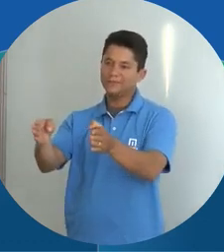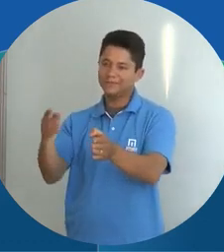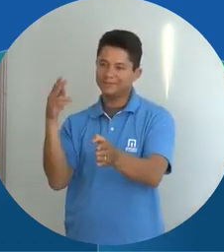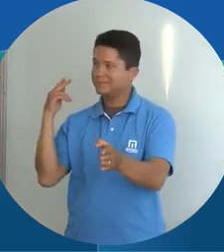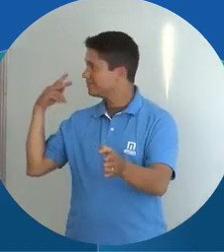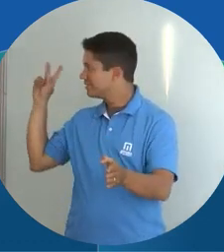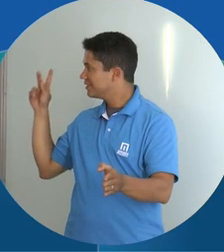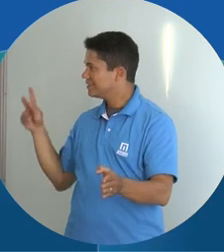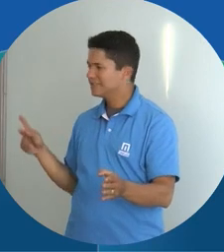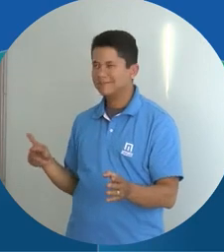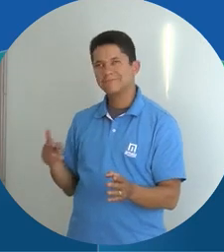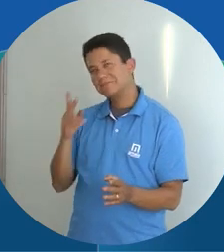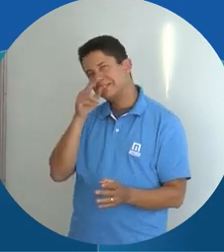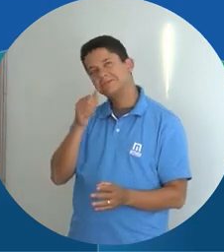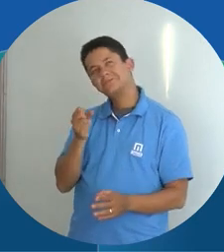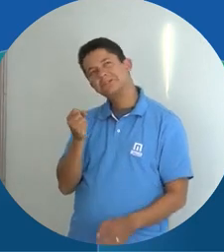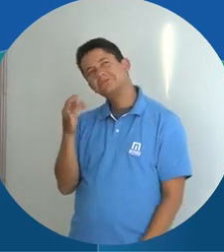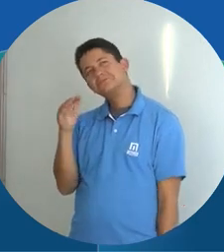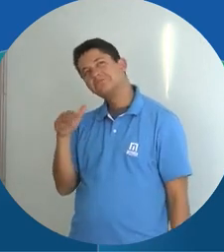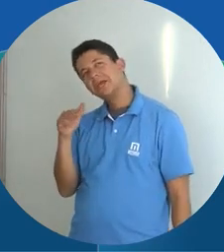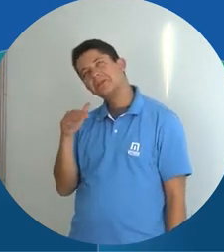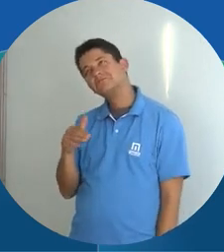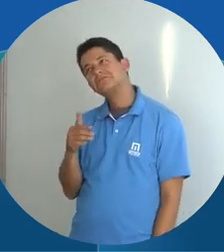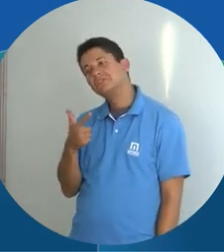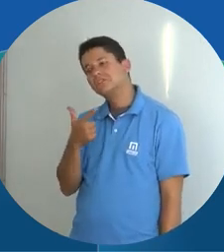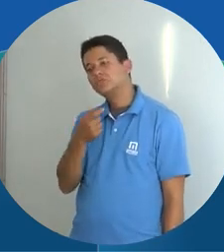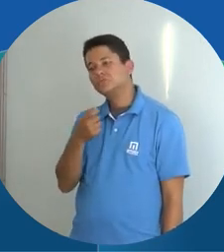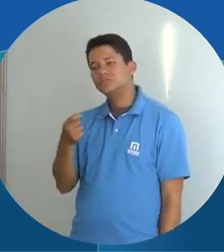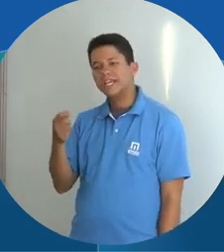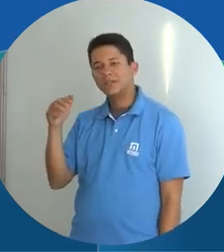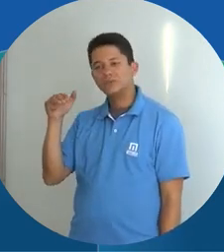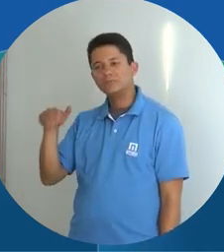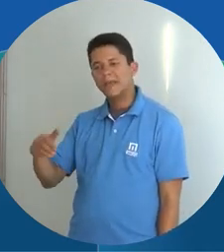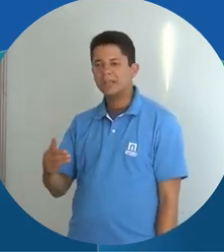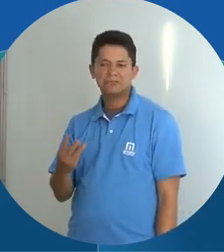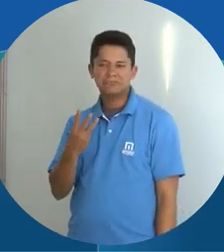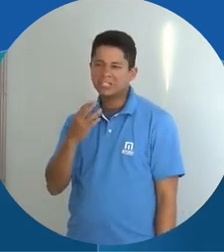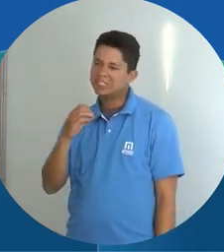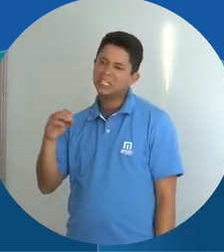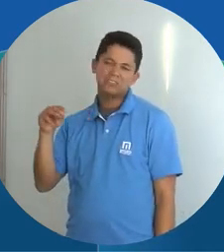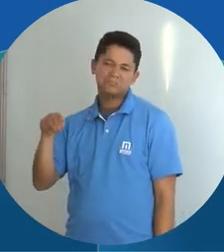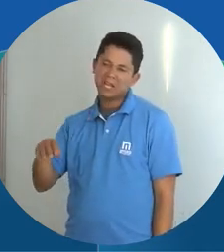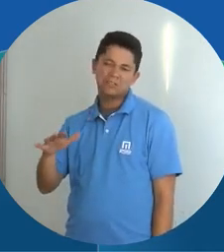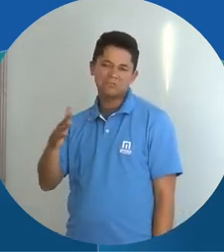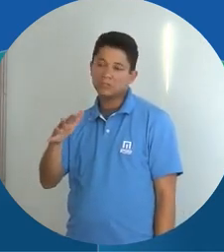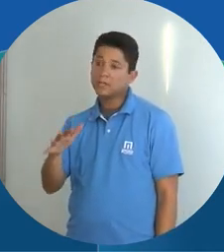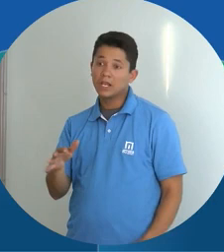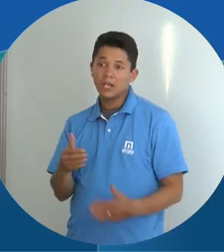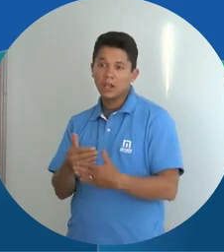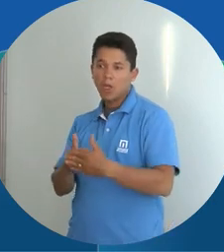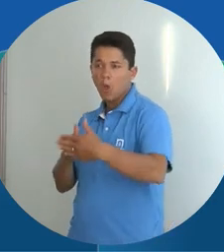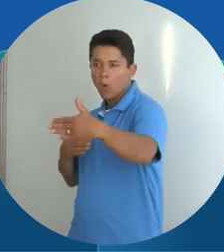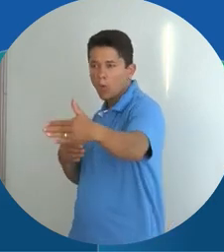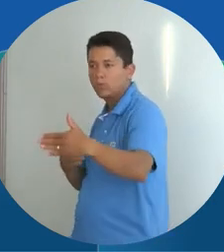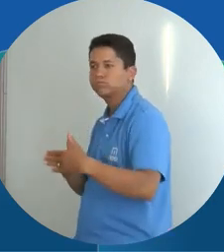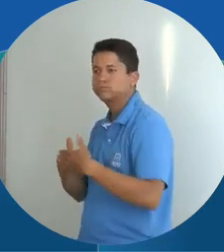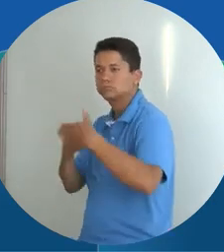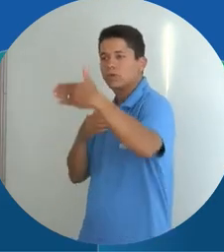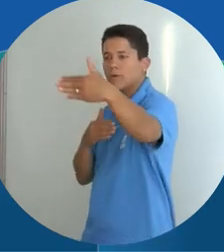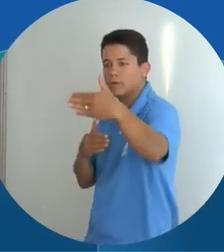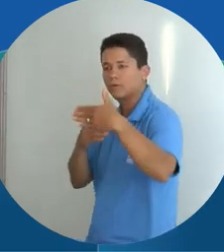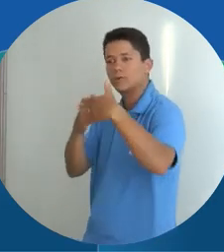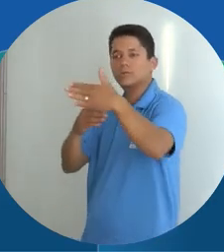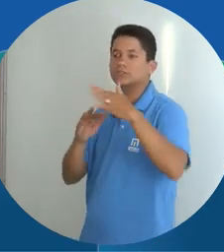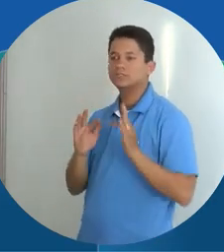não sei quantos metros, eram 200, 300 metros, eram caminhos longos, eram vários trechos, de forma simples